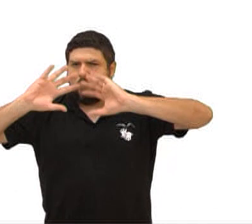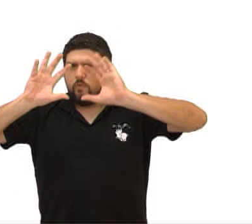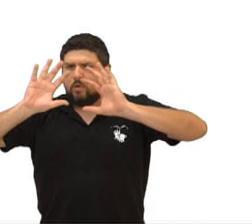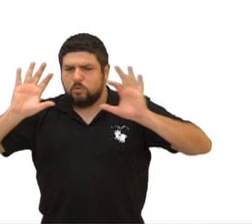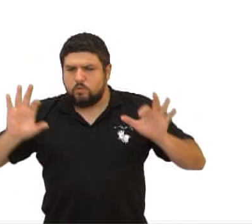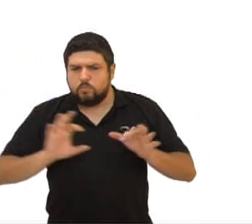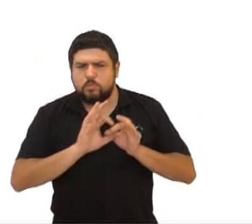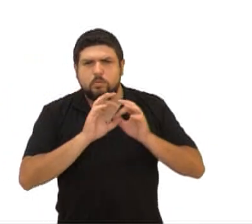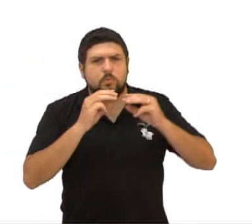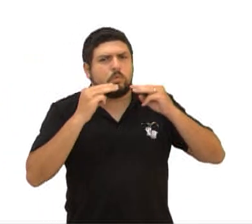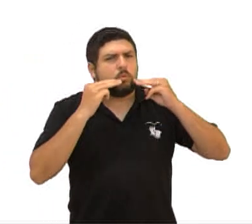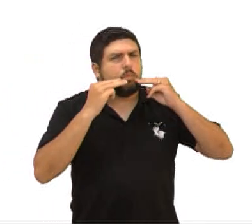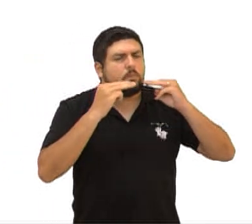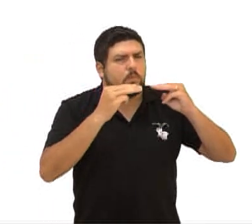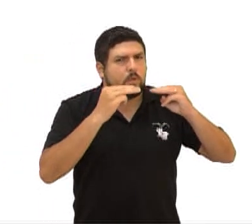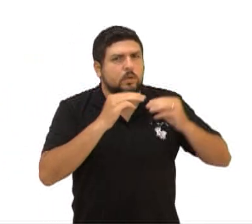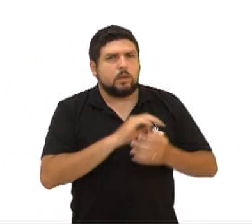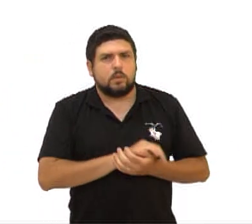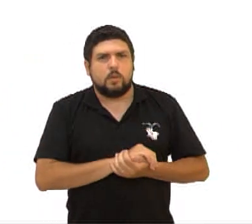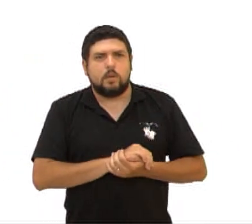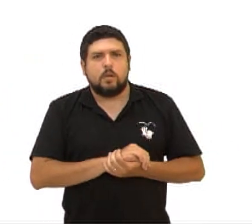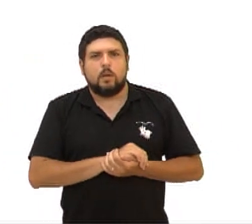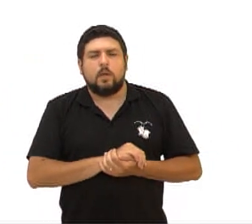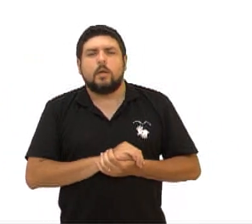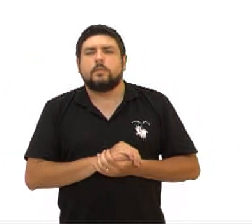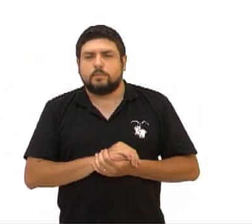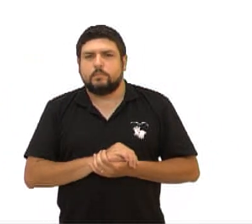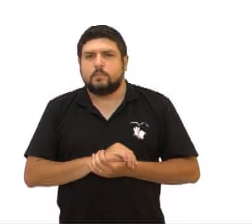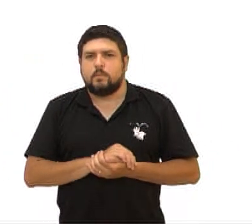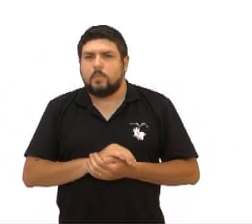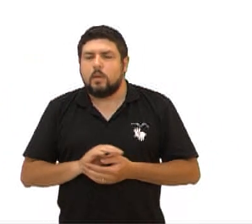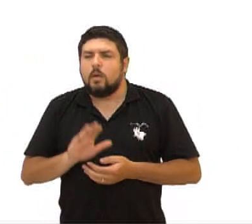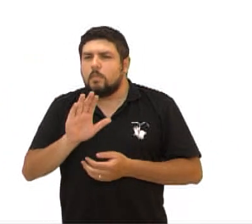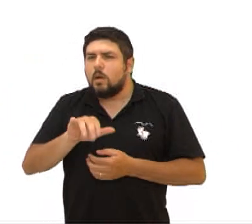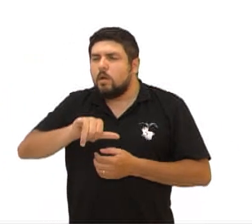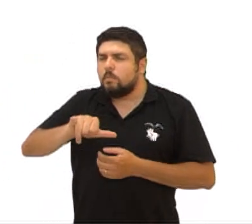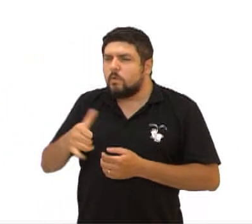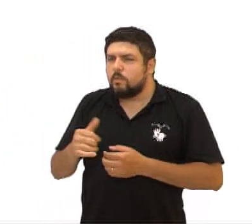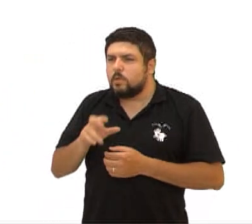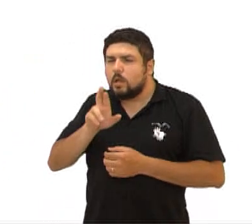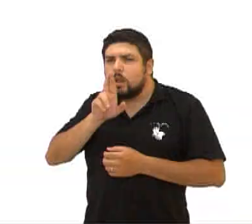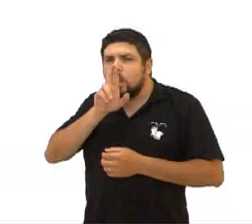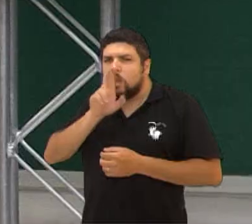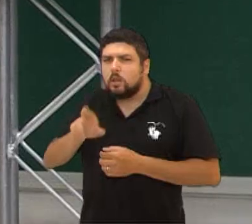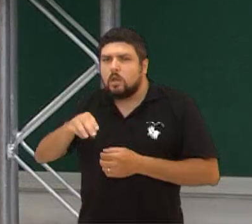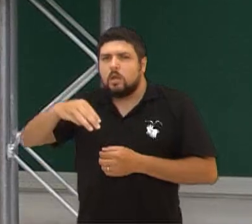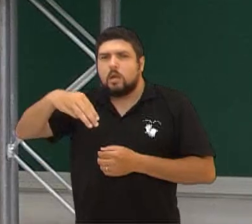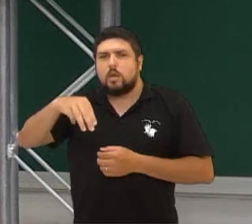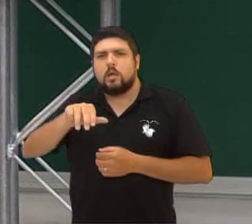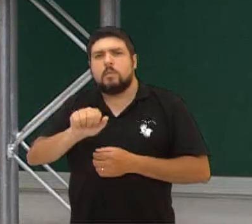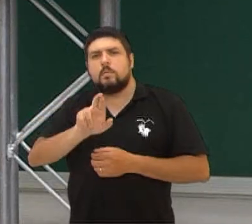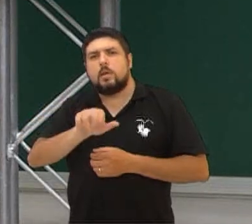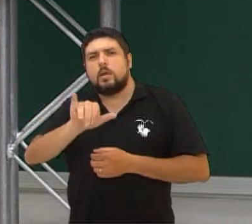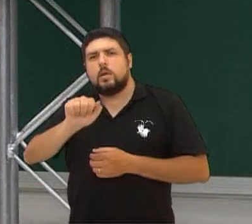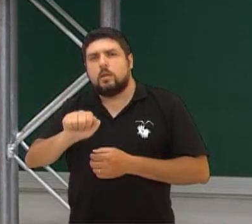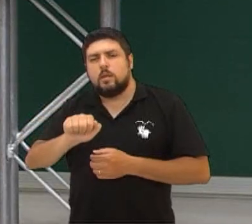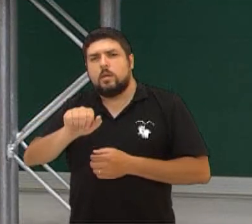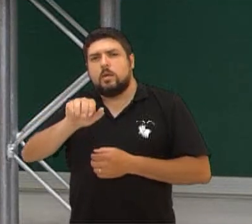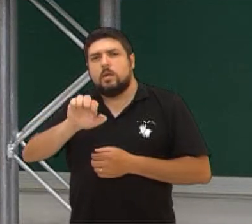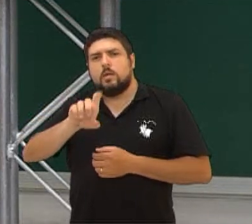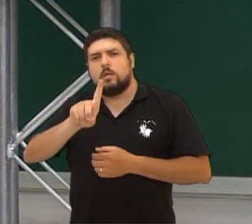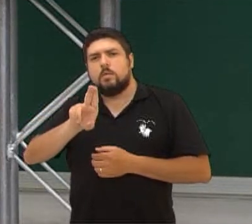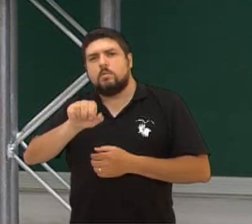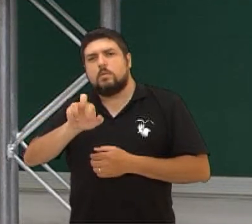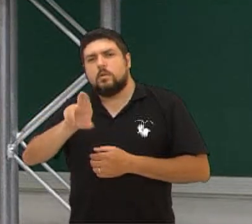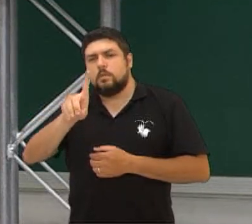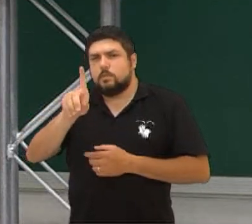o resultado, daí eu já vou aproveitar para responder aqui a pergunta da Maria Eduarda, do Colégio Estadual